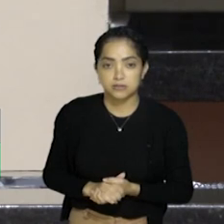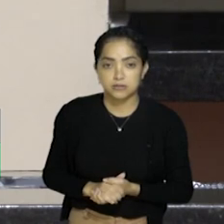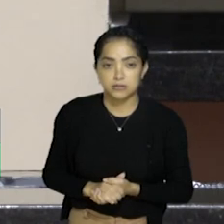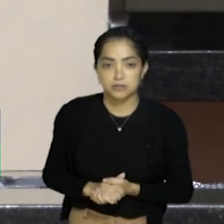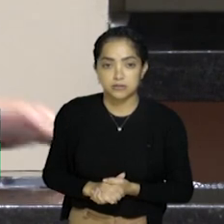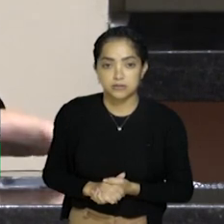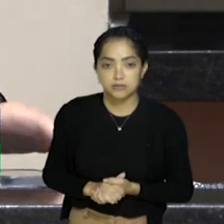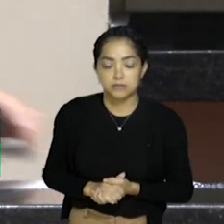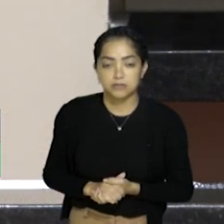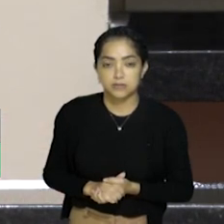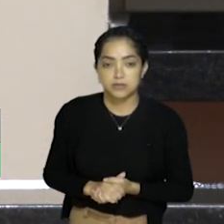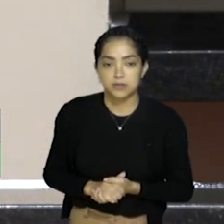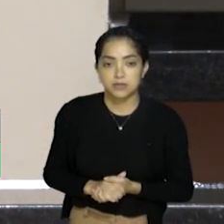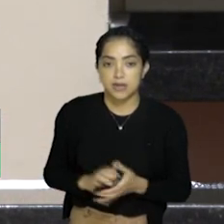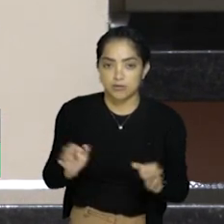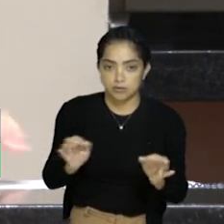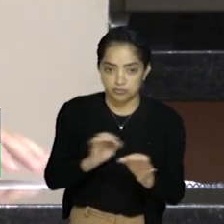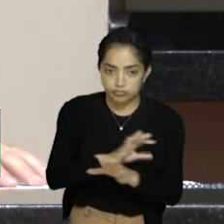Comunicações